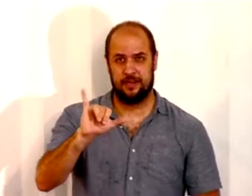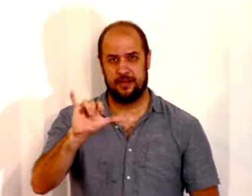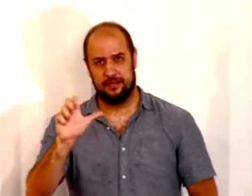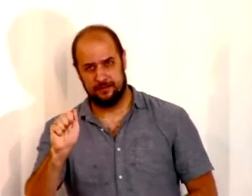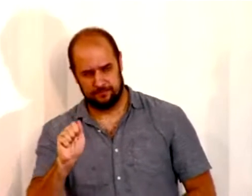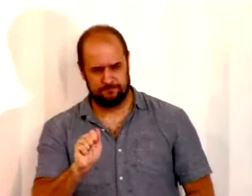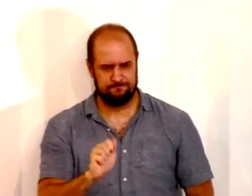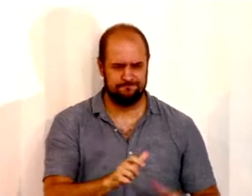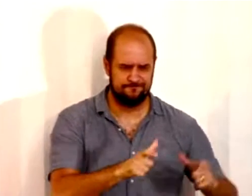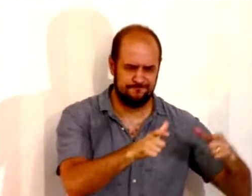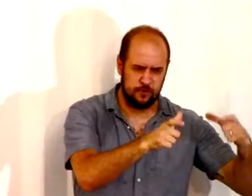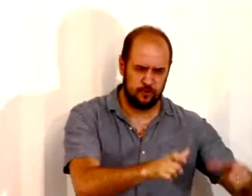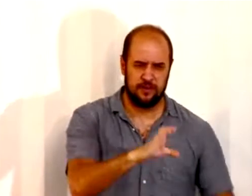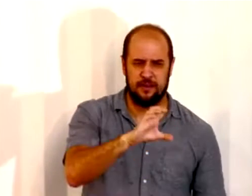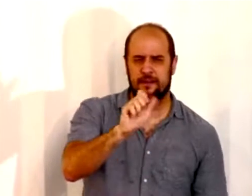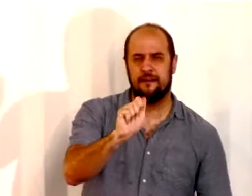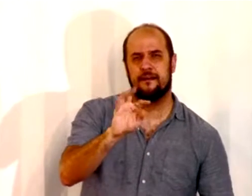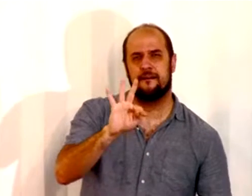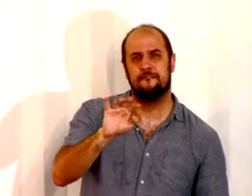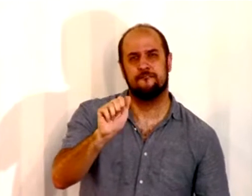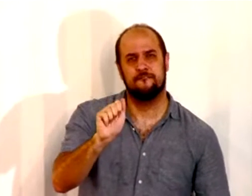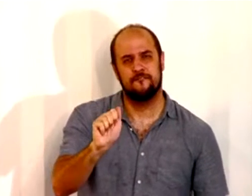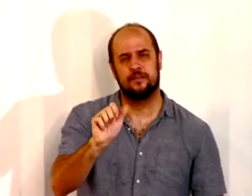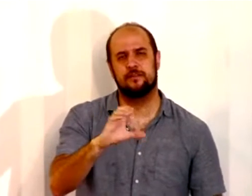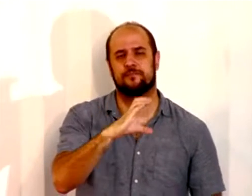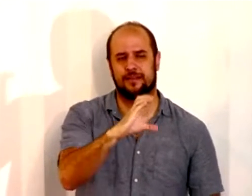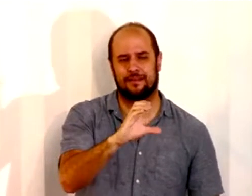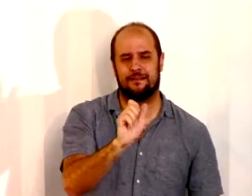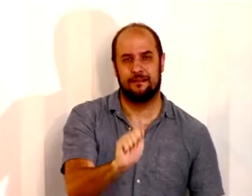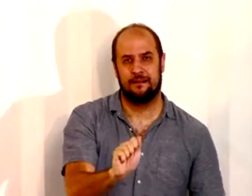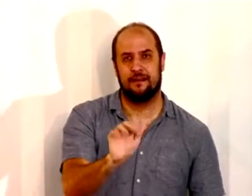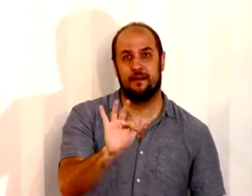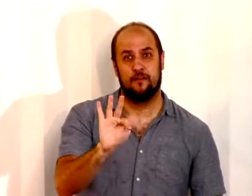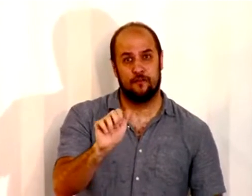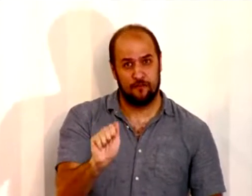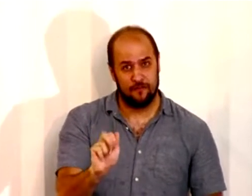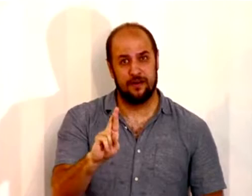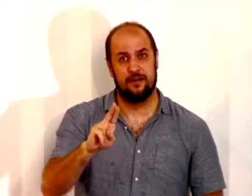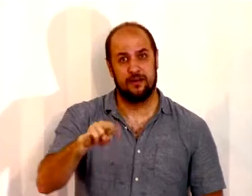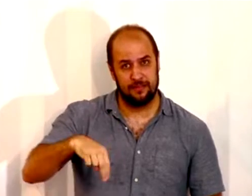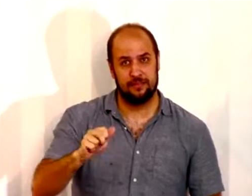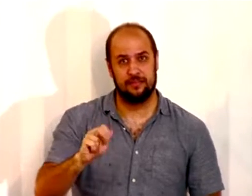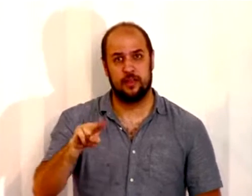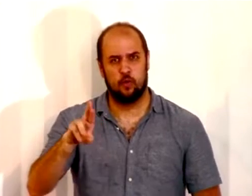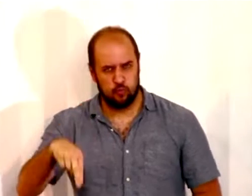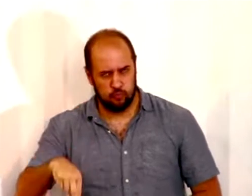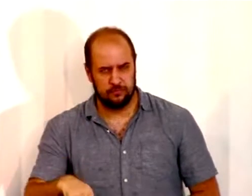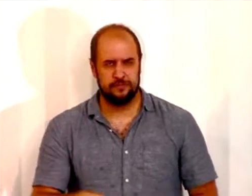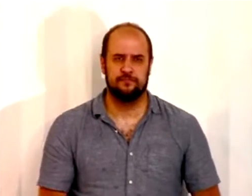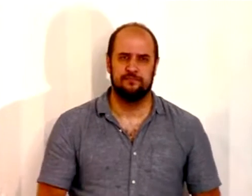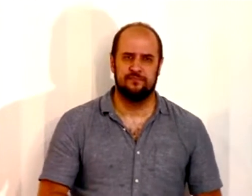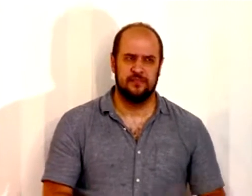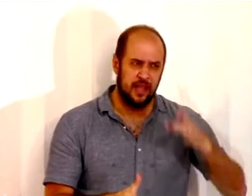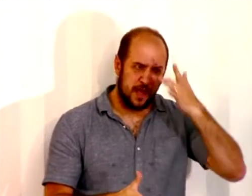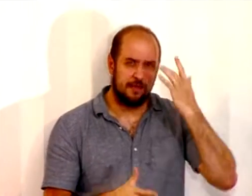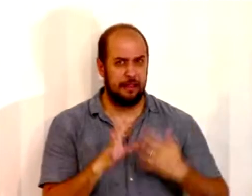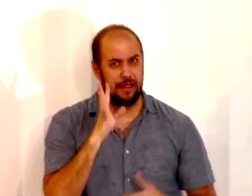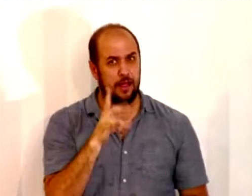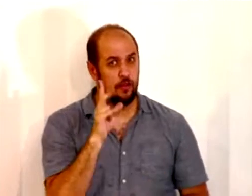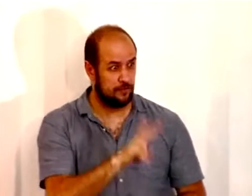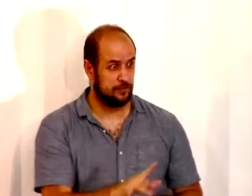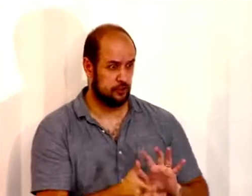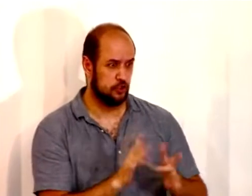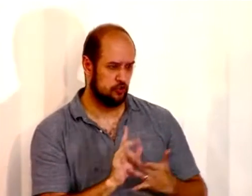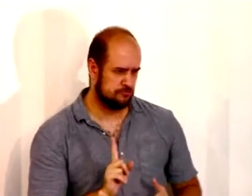ali que ele convoca e chama os seus discípulos. É interessante que o Senhor confunde mesmo as pessoas que se julgam alguma coisa,